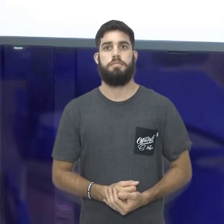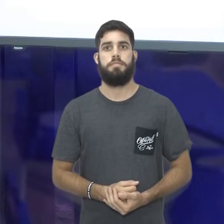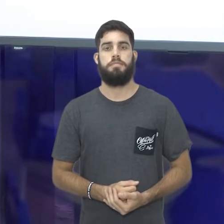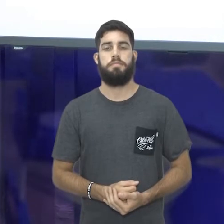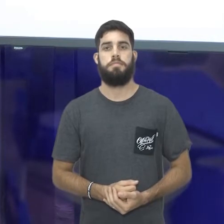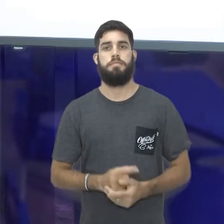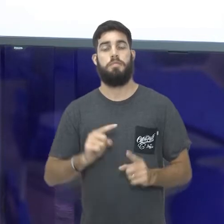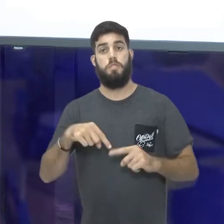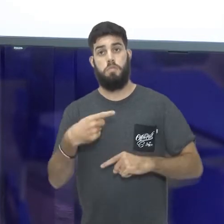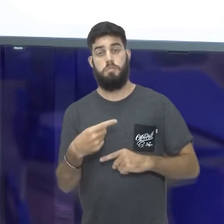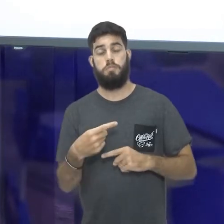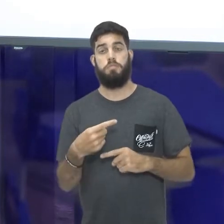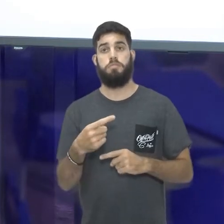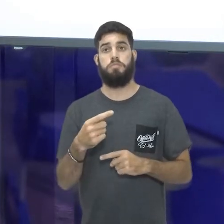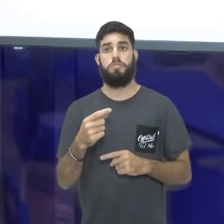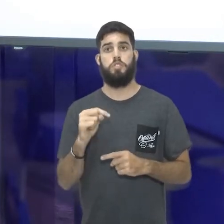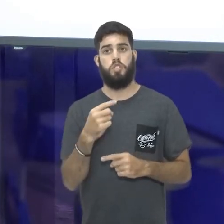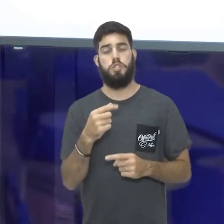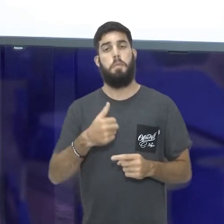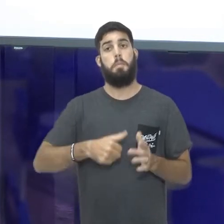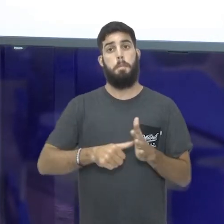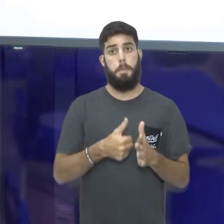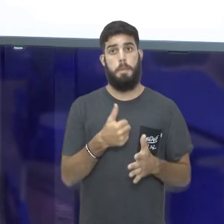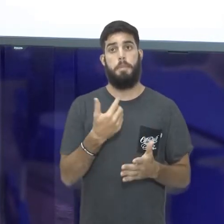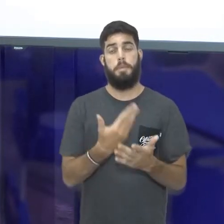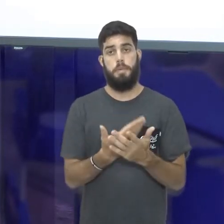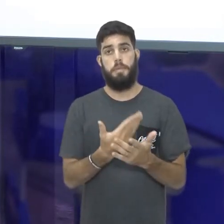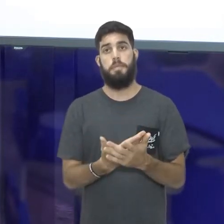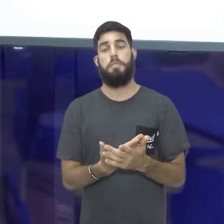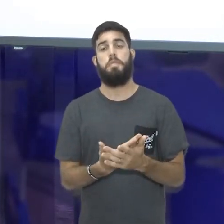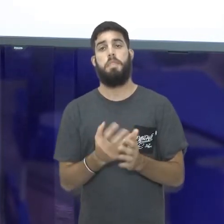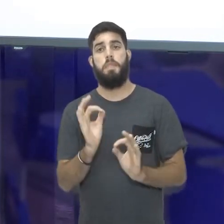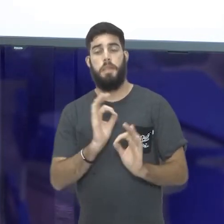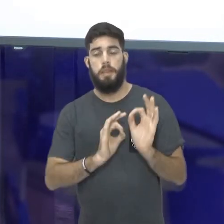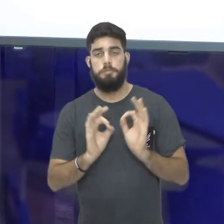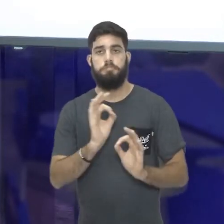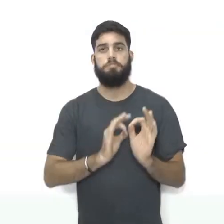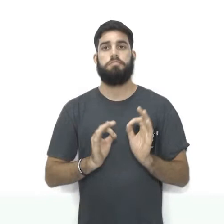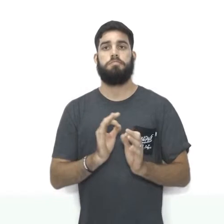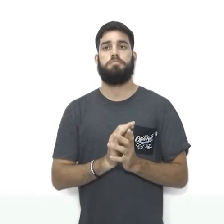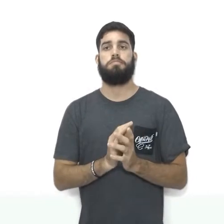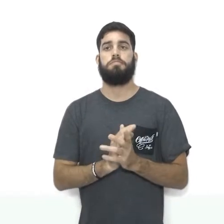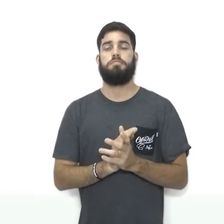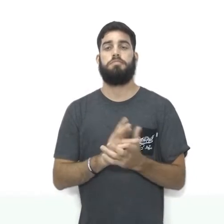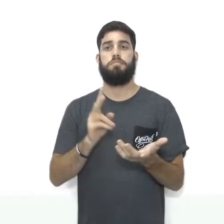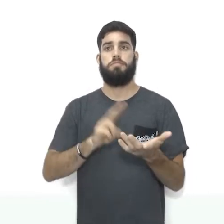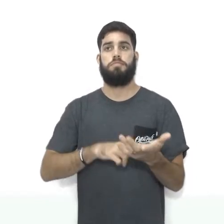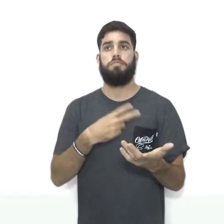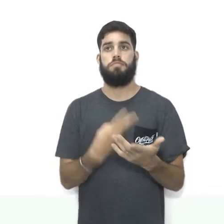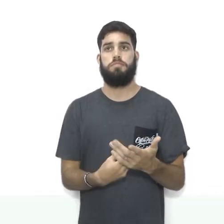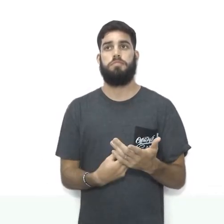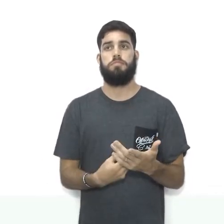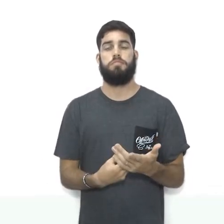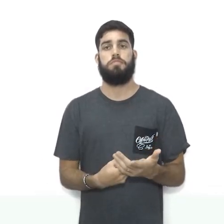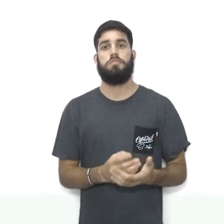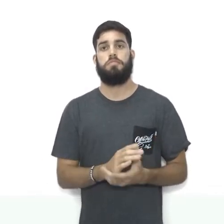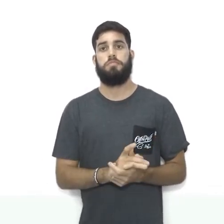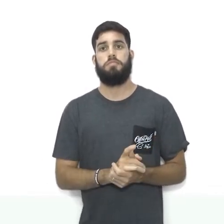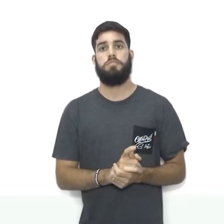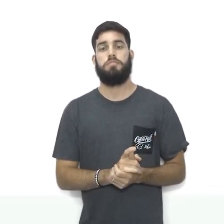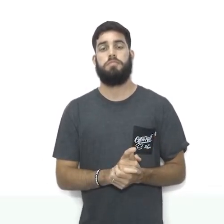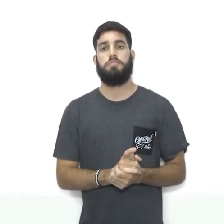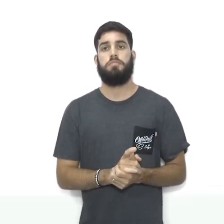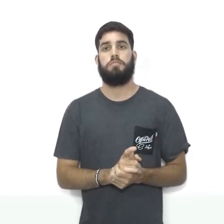Próximo tópico, ainda da nossa primeira aula de correção do material impresso, nós temos a tradução da linguagem algébrica para a